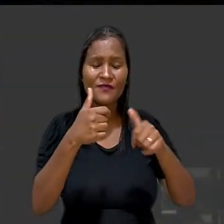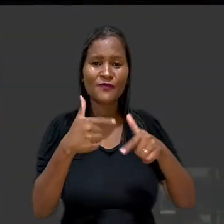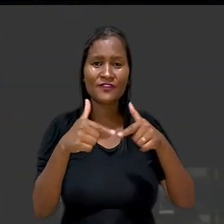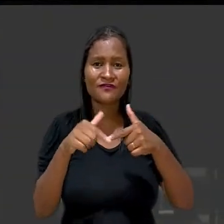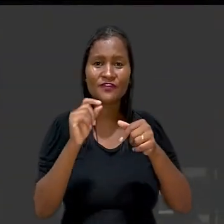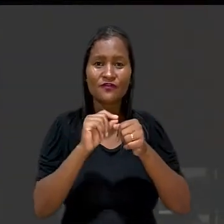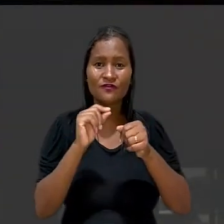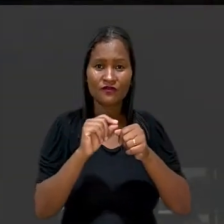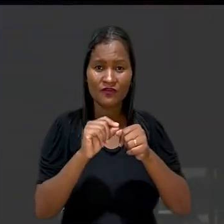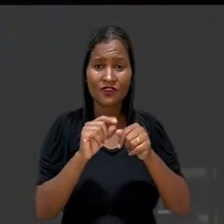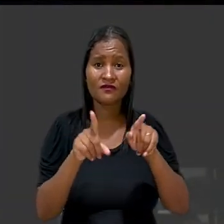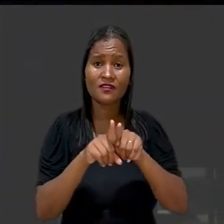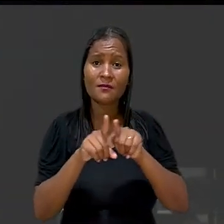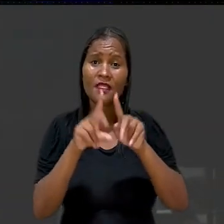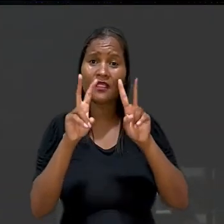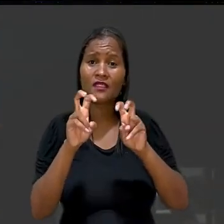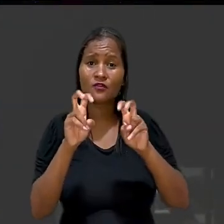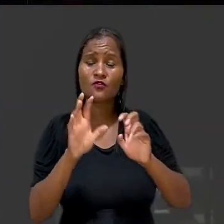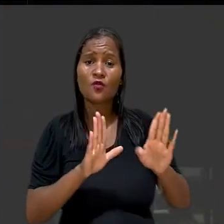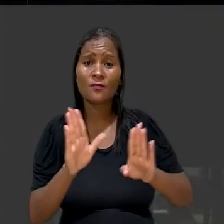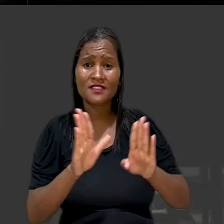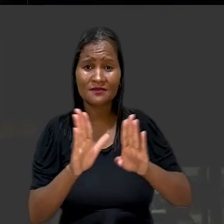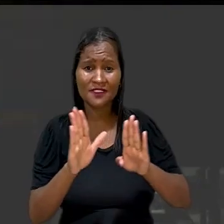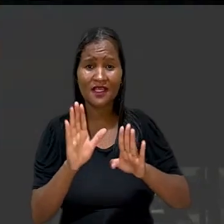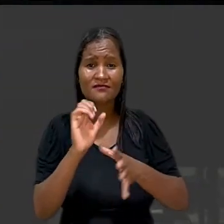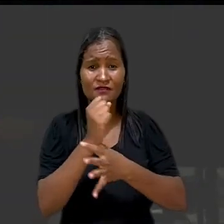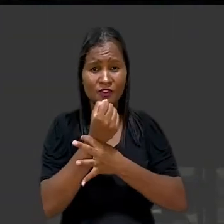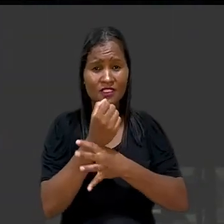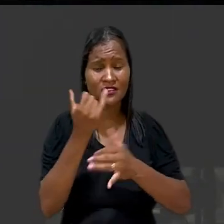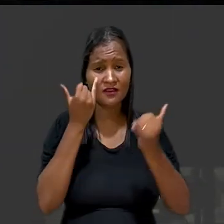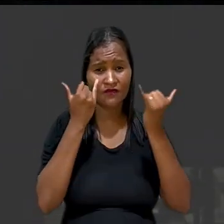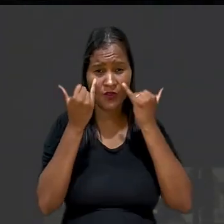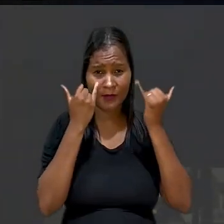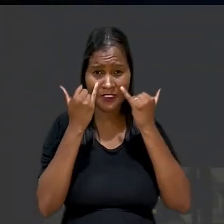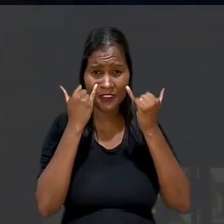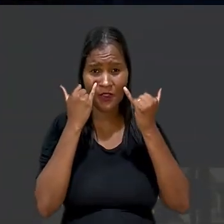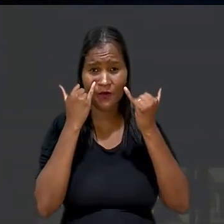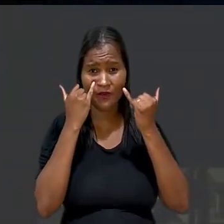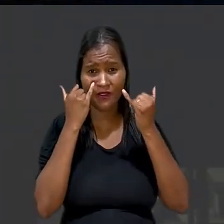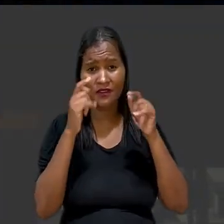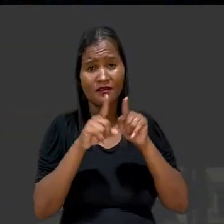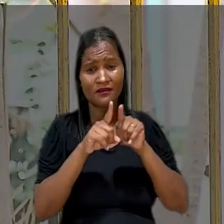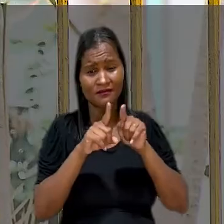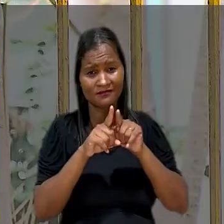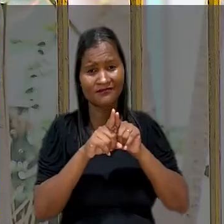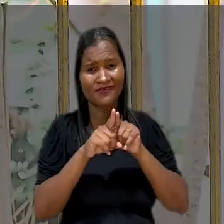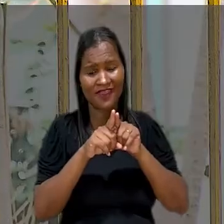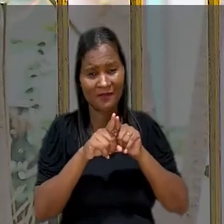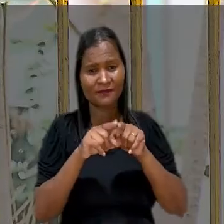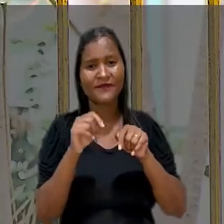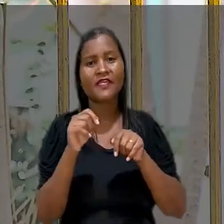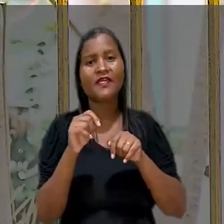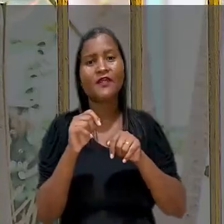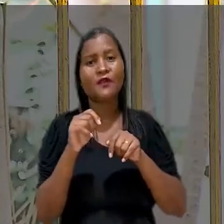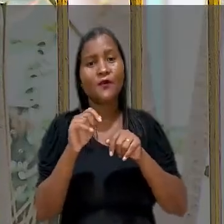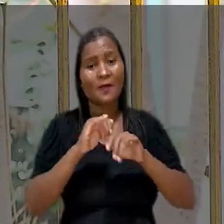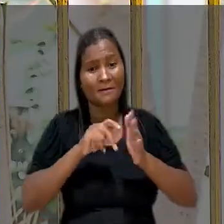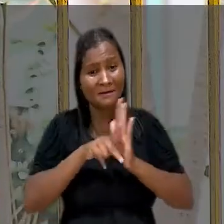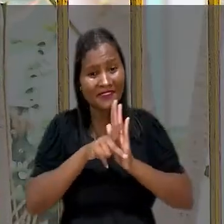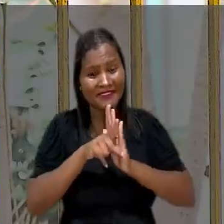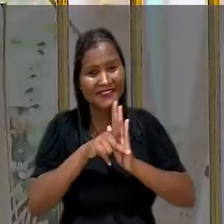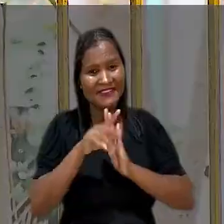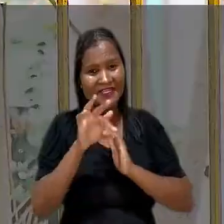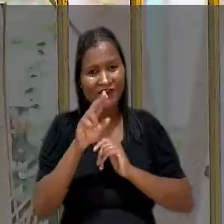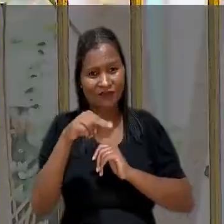prestados até questões como acessibilidade, segurança da informação e privacidade. Um levantamento da Fundação Getúlio